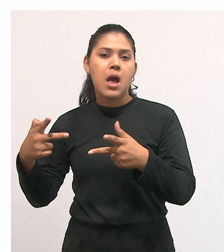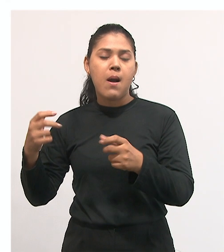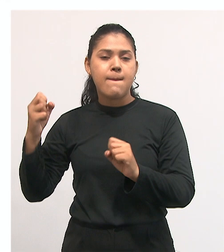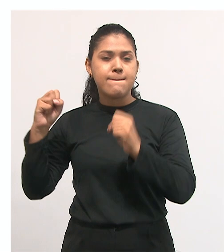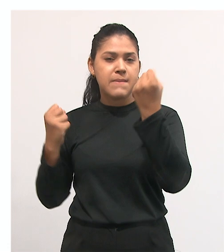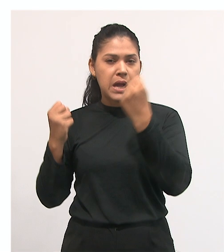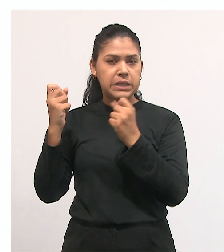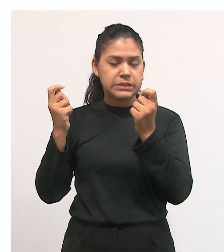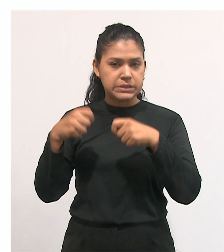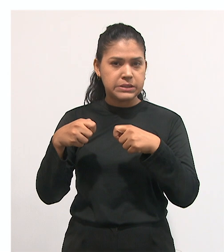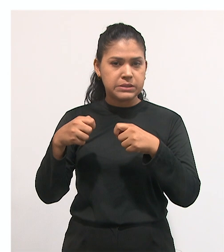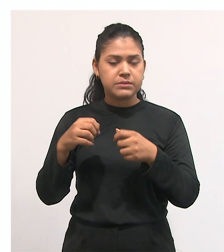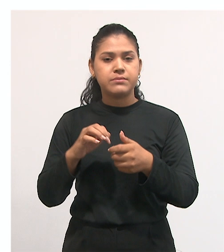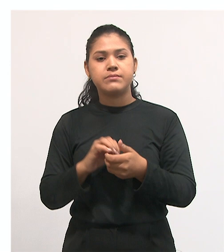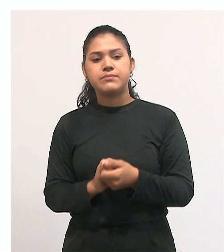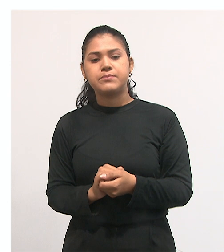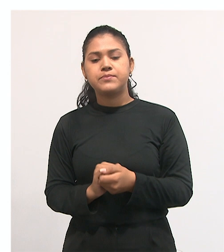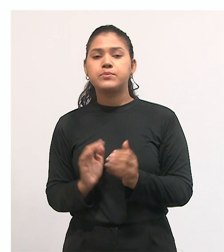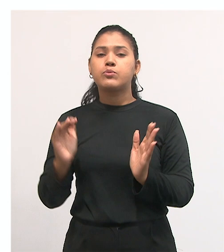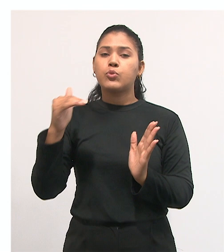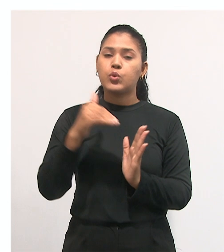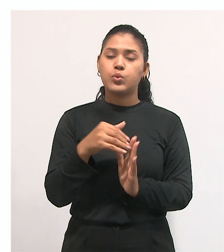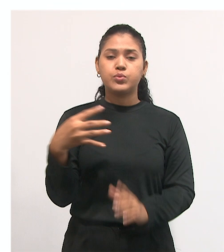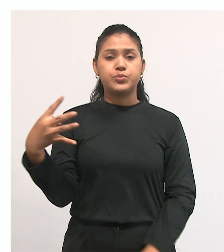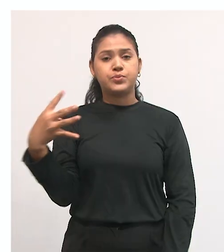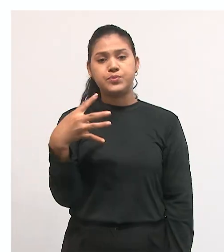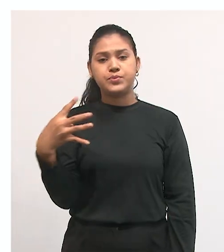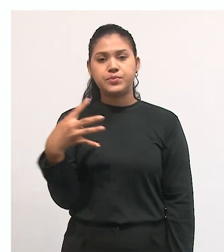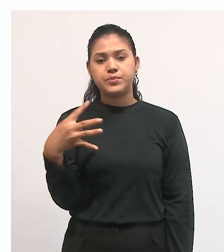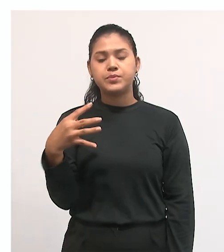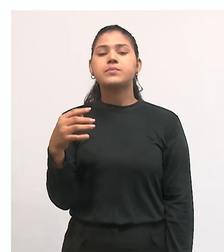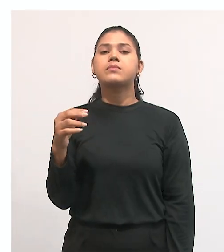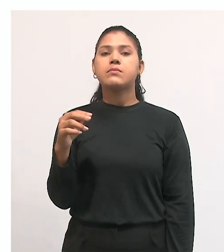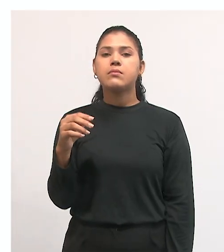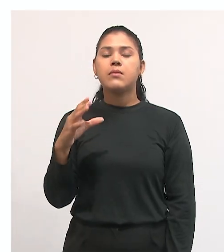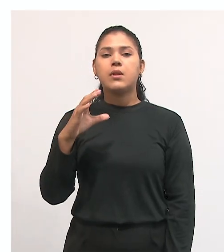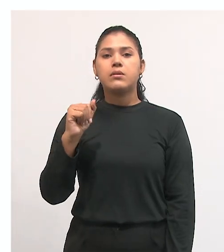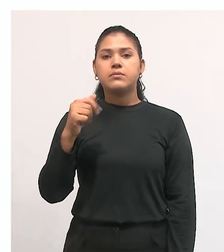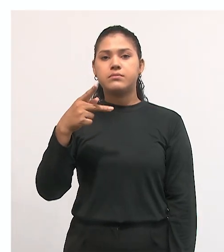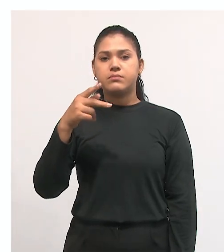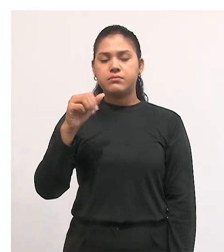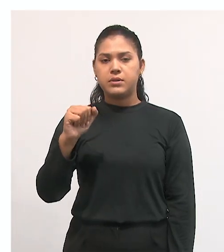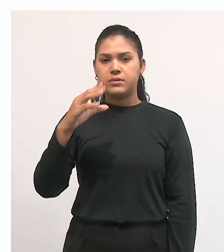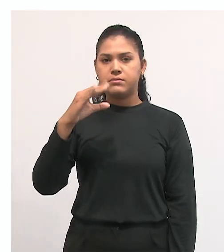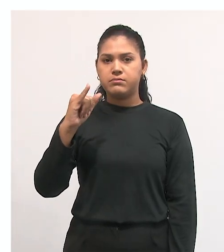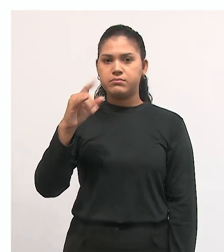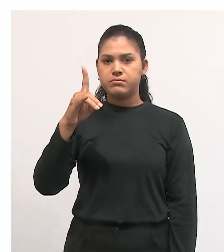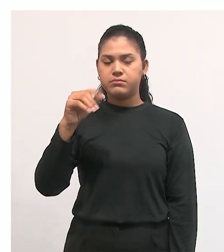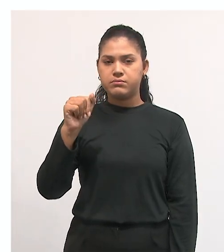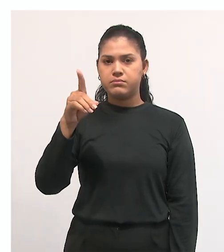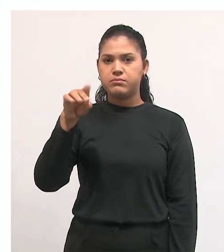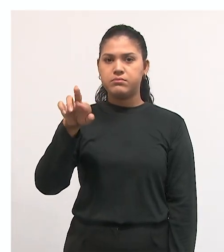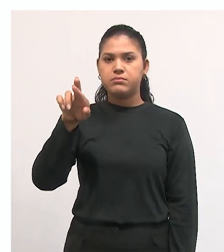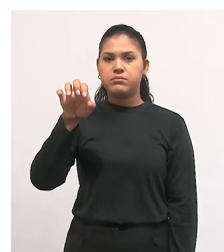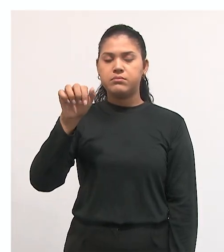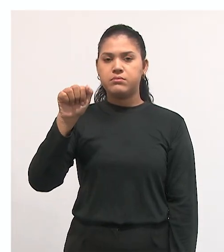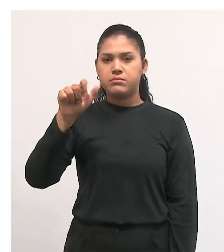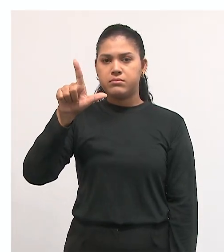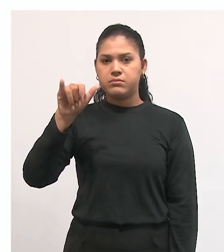as falhas, ok? E por último, por fim, né, a capacidade produtiva realizada, que